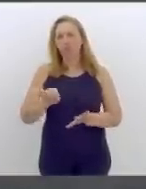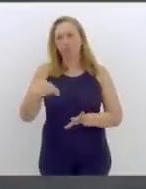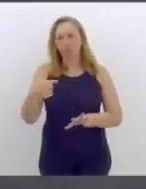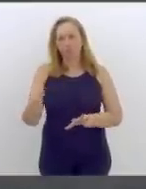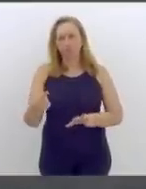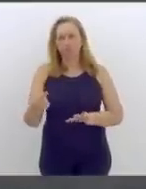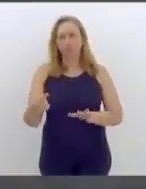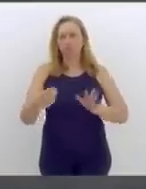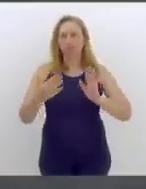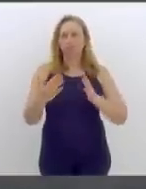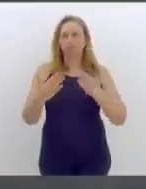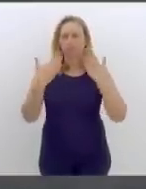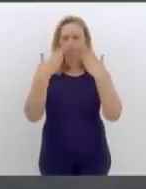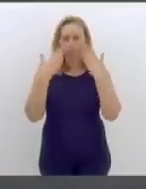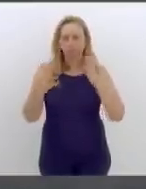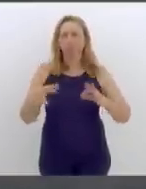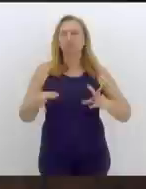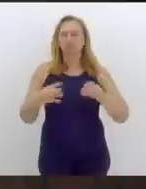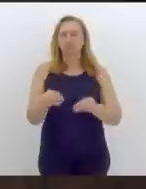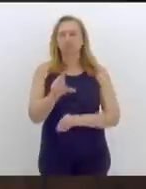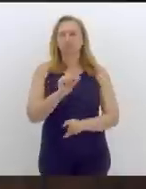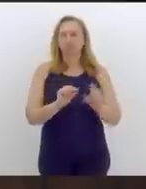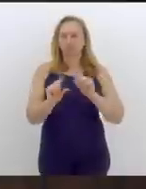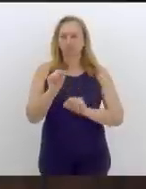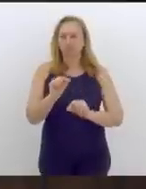a exposição do que foi decidido